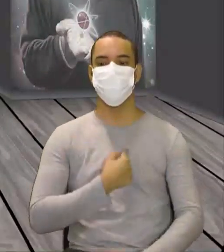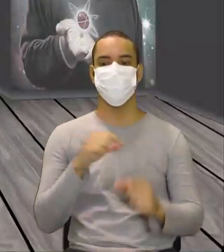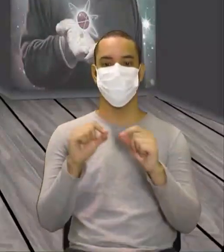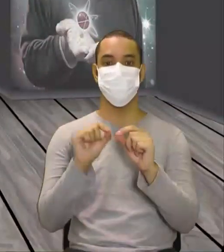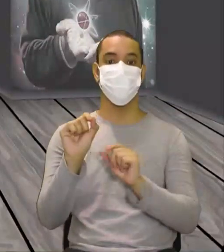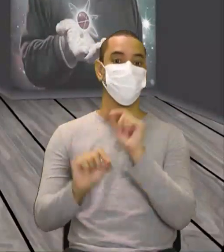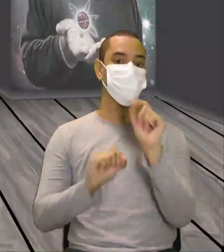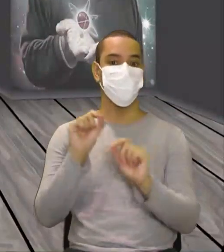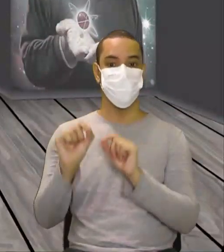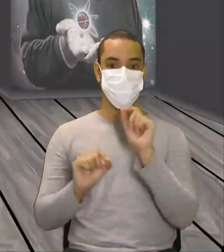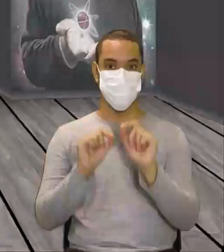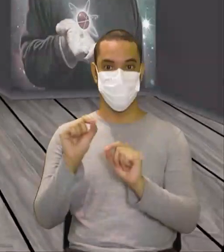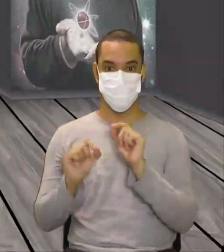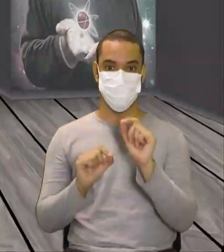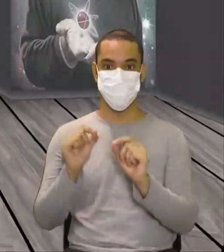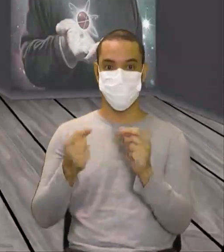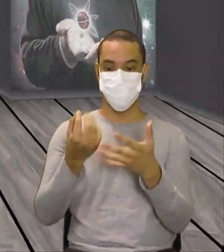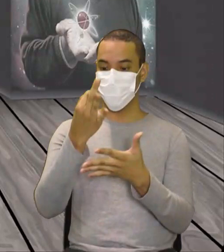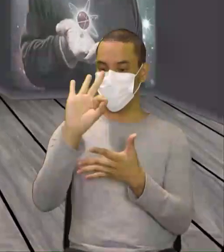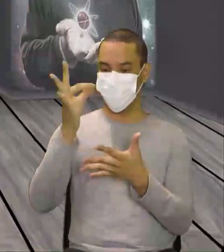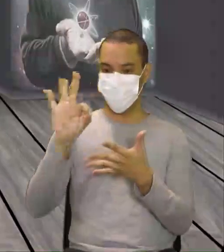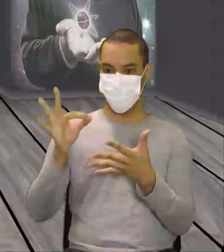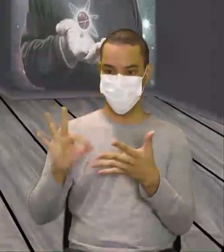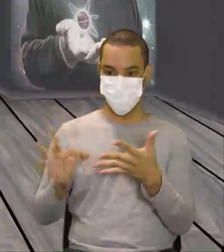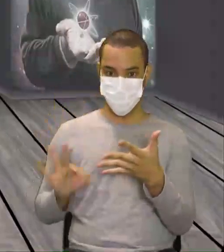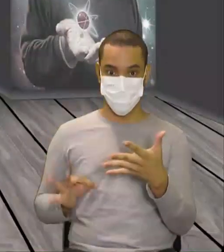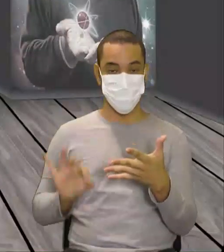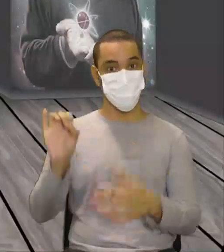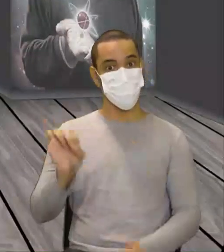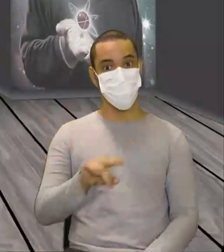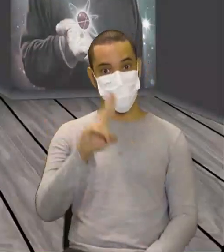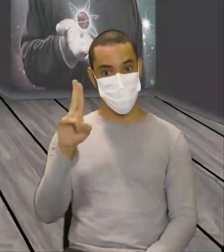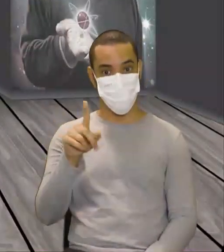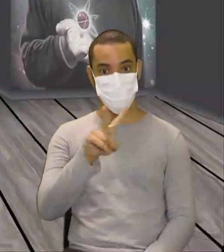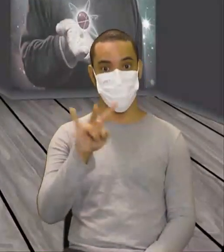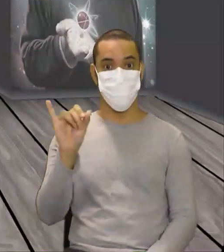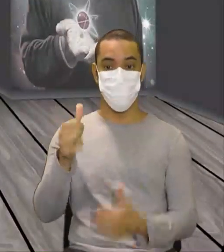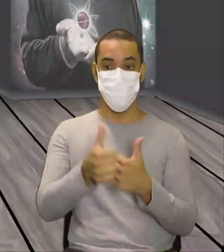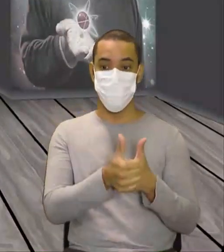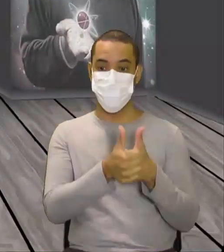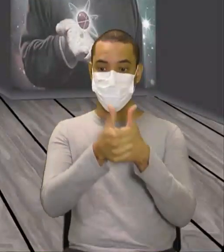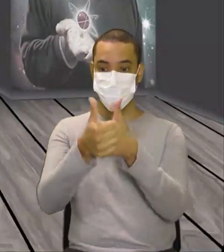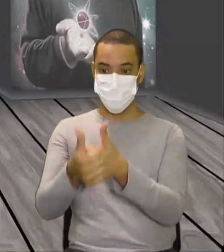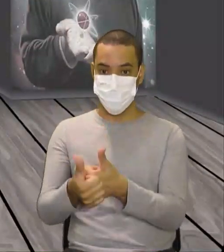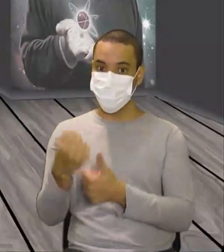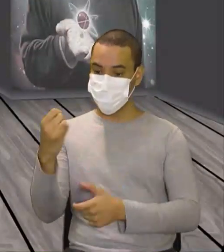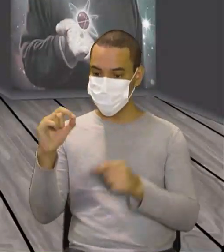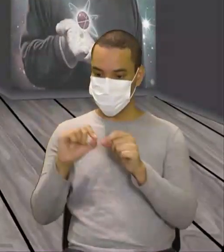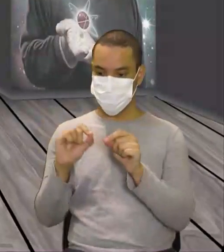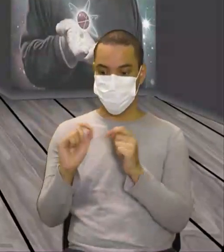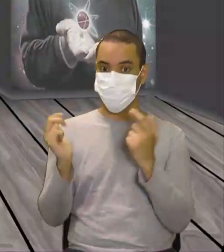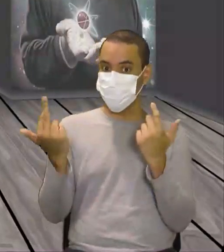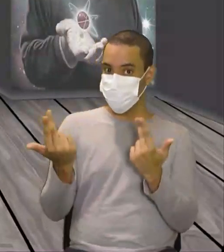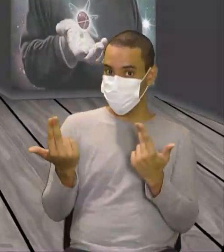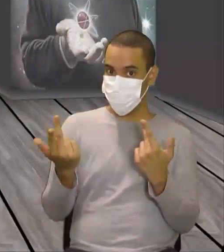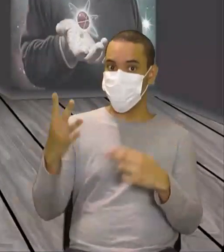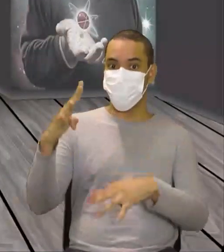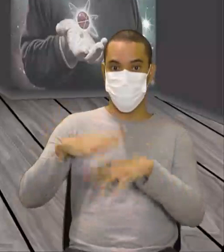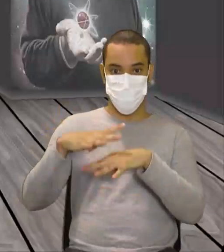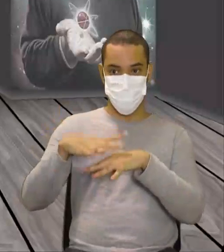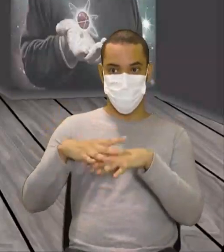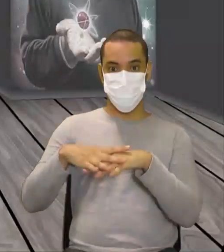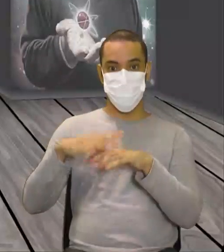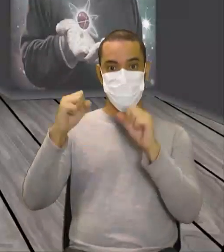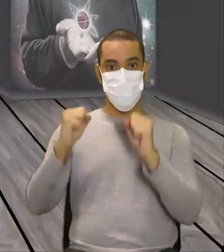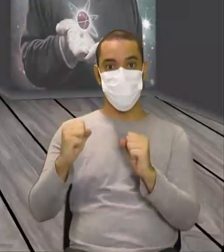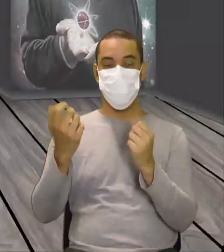nossa correção, ou simplesmente você vai acompanhar Se fez do mesmo jeito, matemática você sabe que você